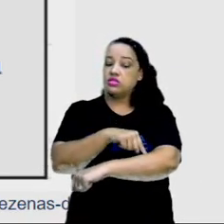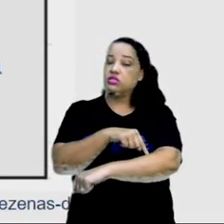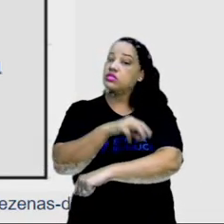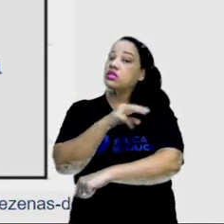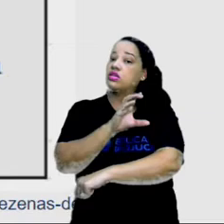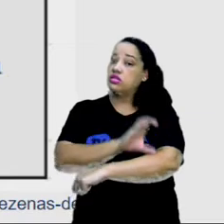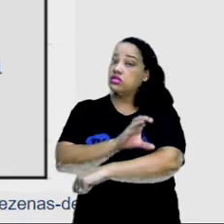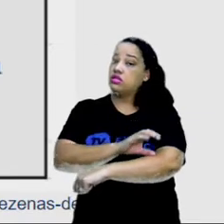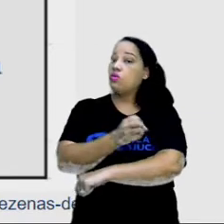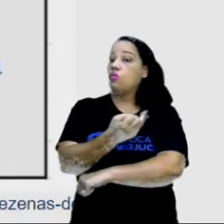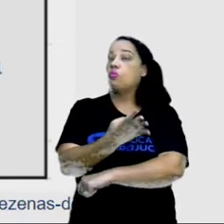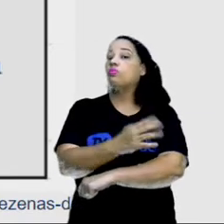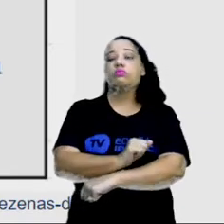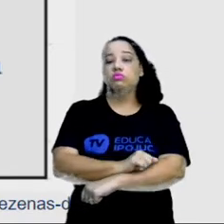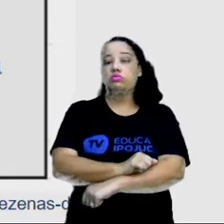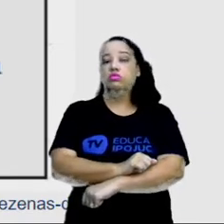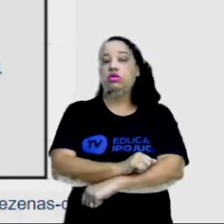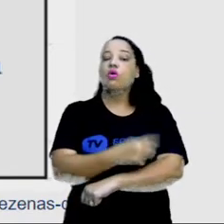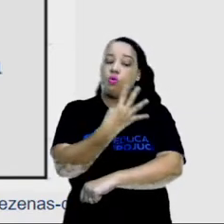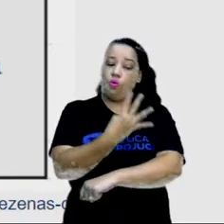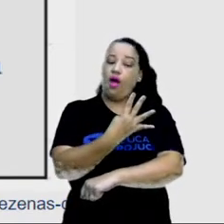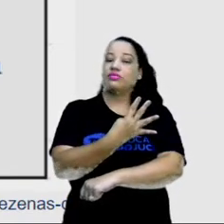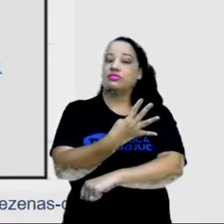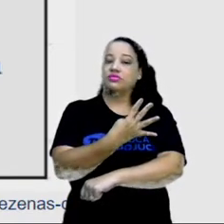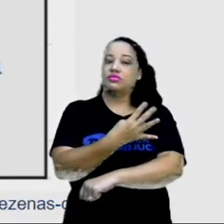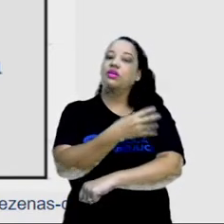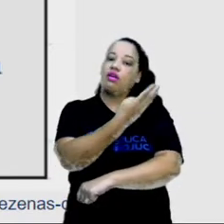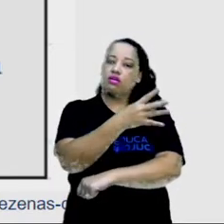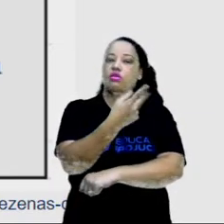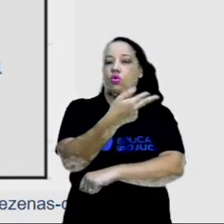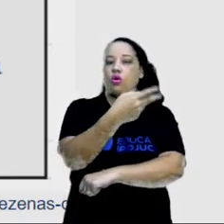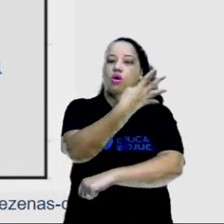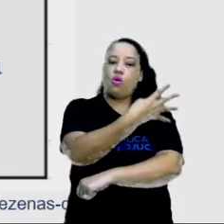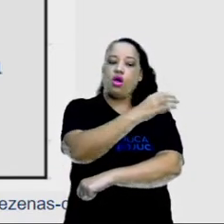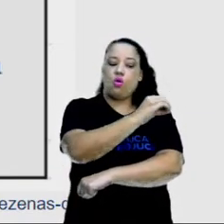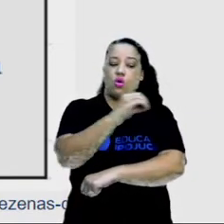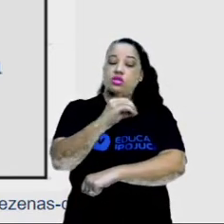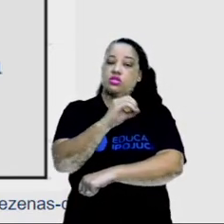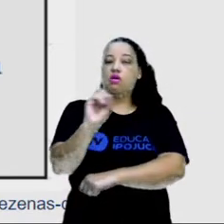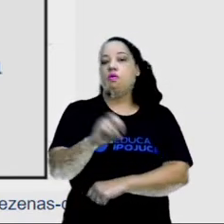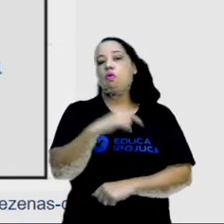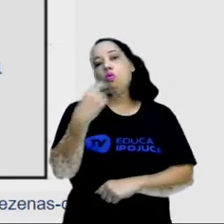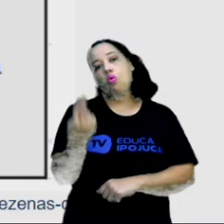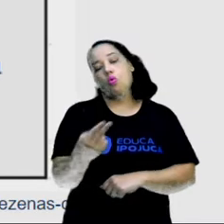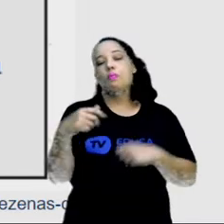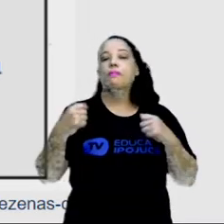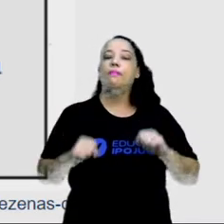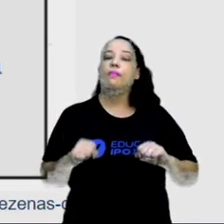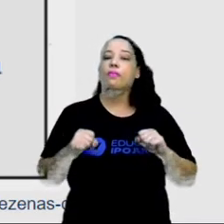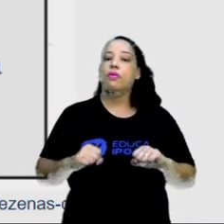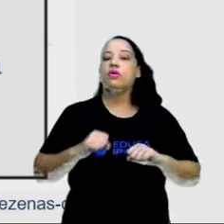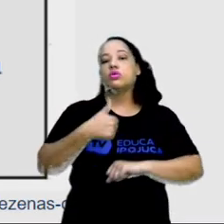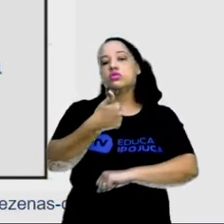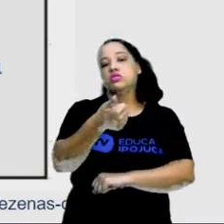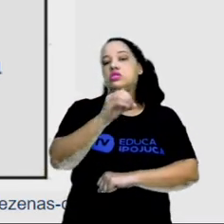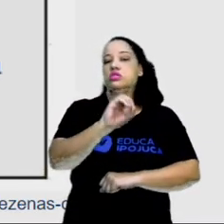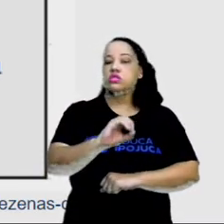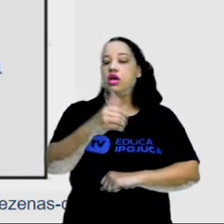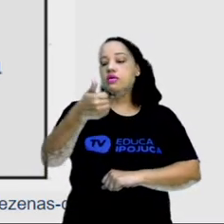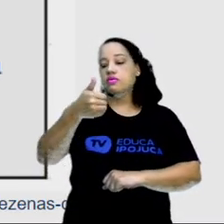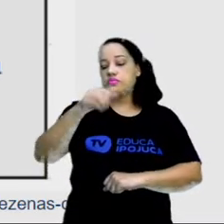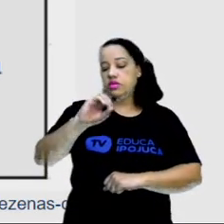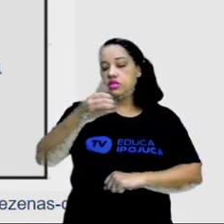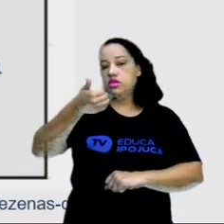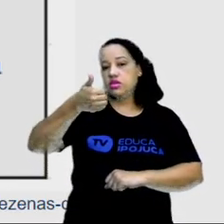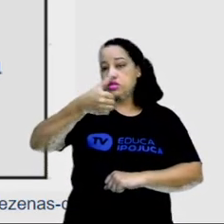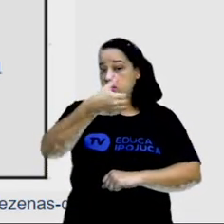400? Eu preciso ser 4 vezes 100, que é igual a 400. Ou fazer uma somatória de 100 mais 100